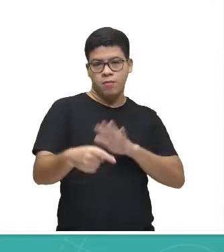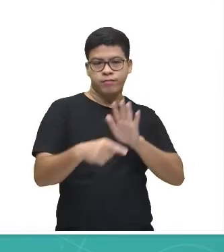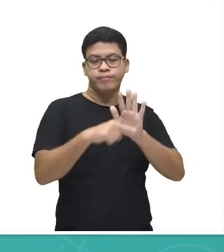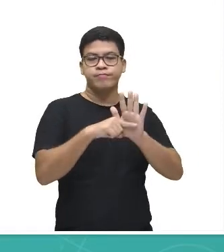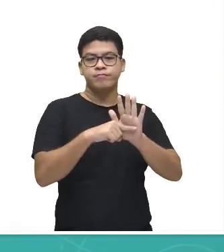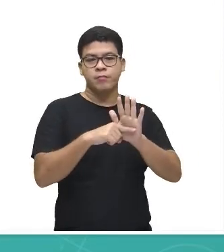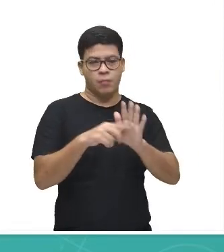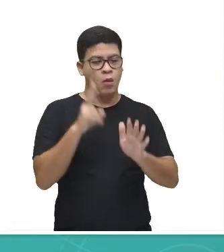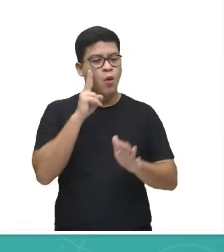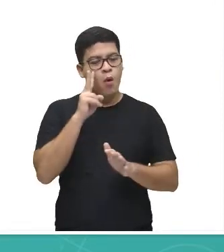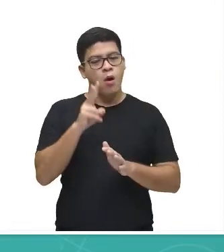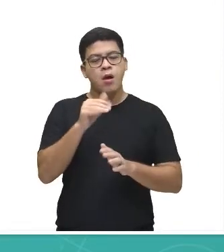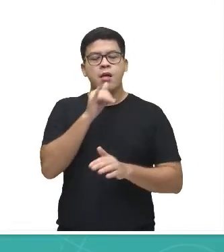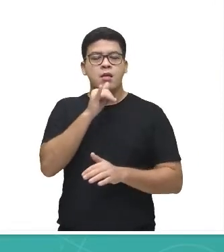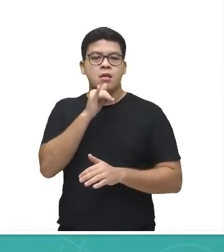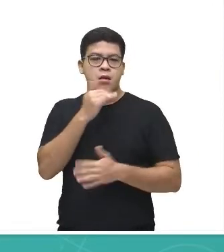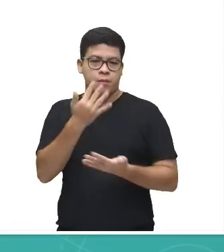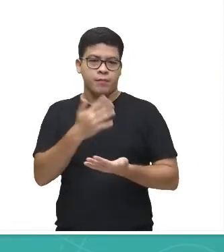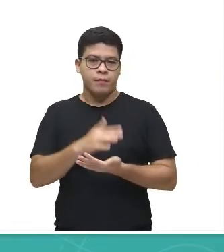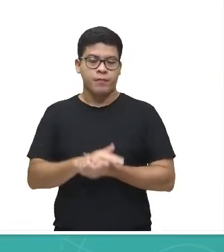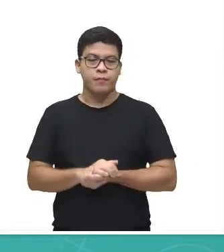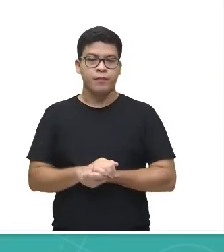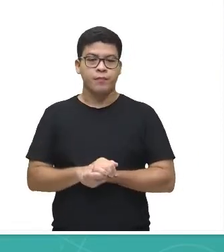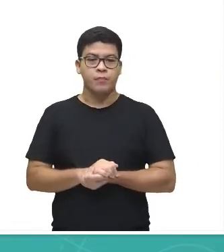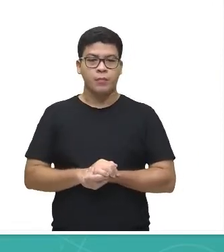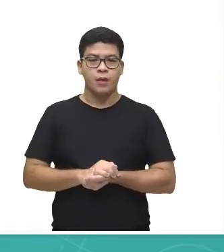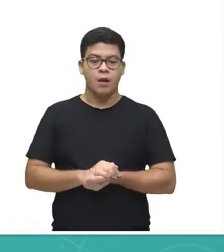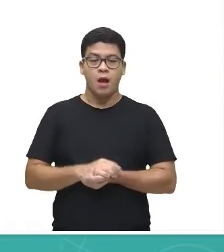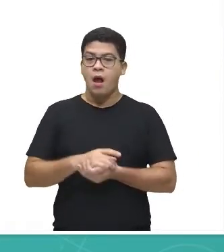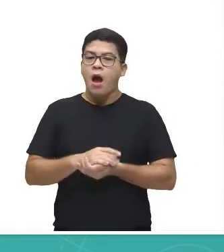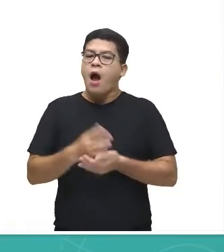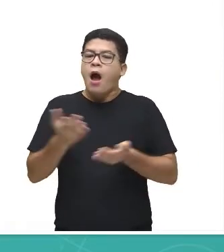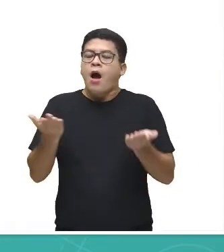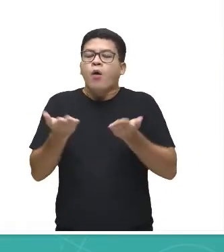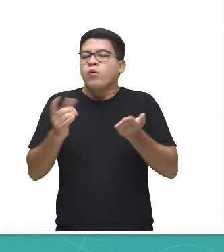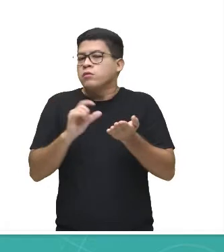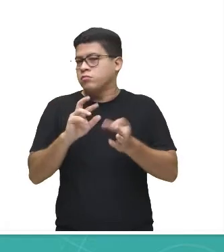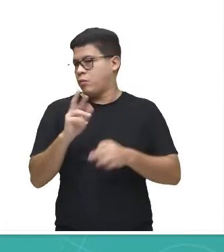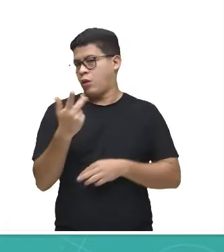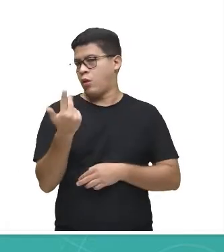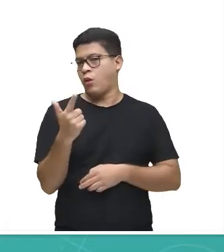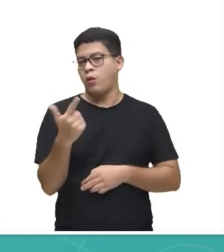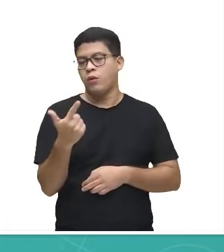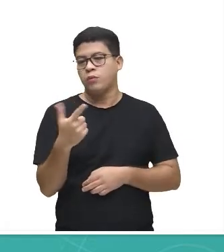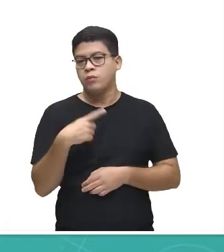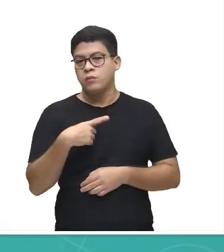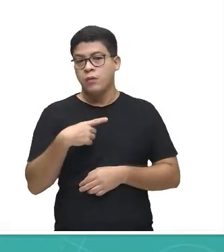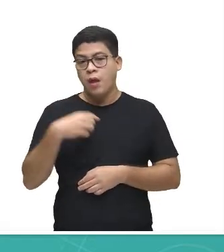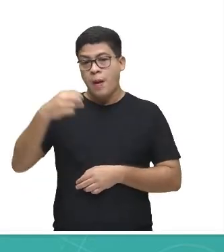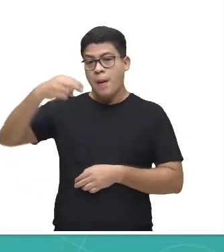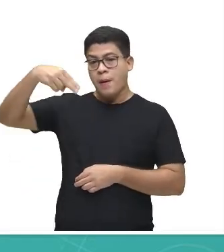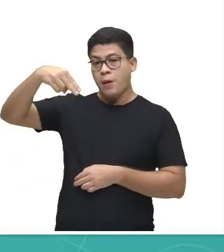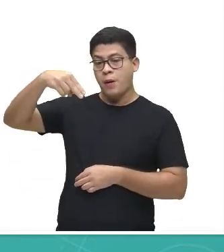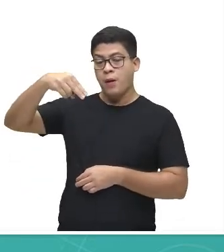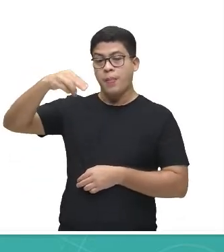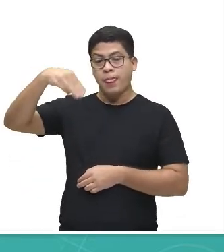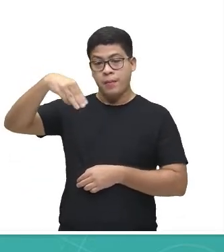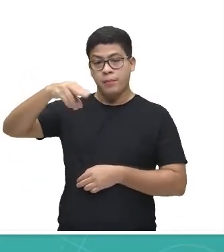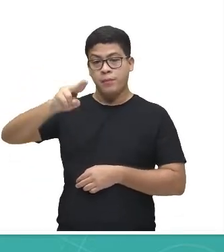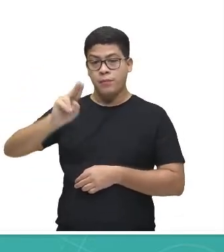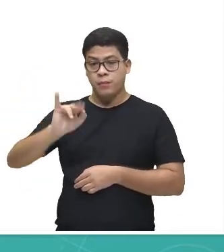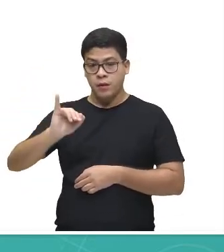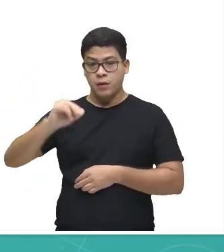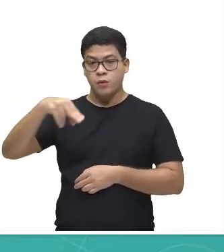aqui nós teremos não mais a parcela, tá? Aqui será o minuendo.